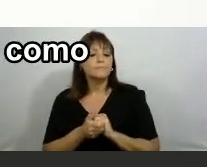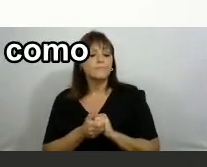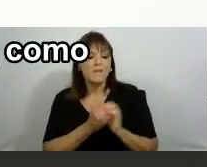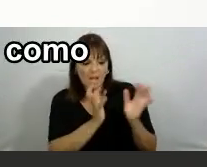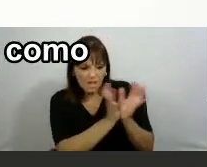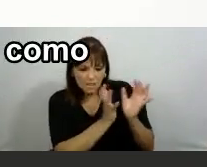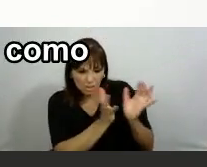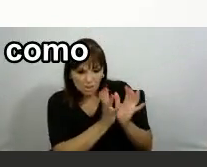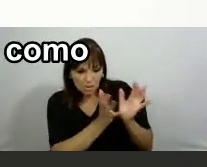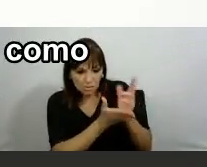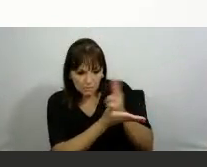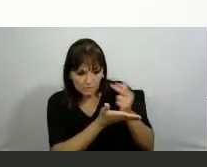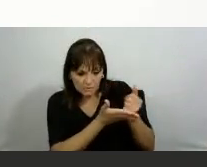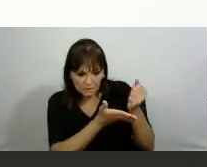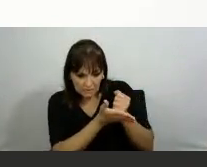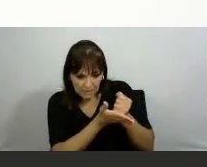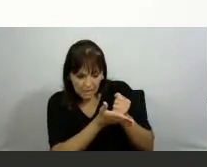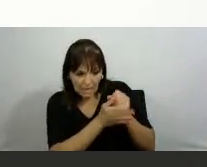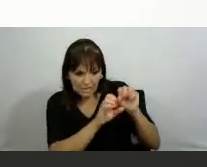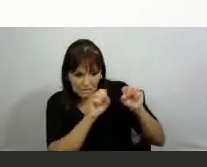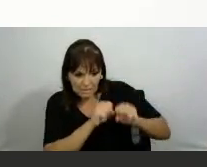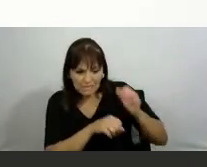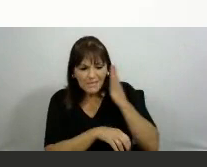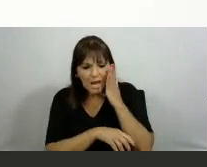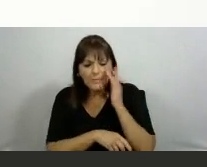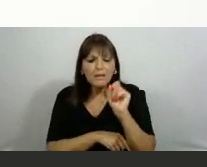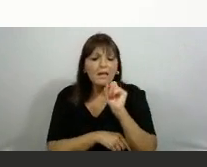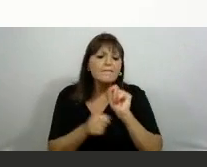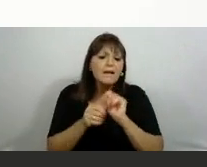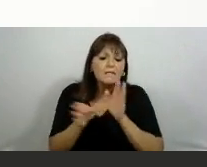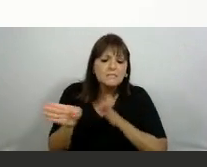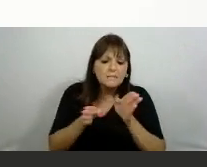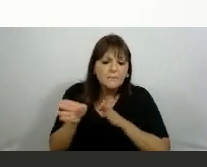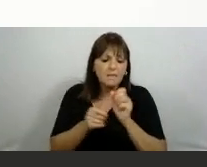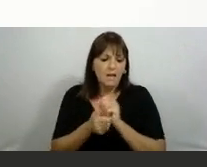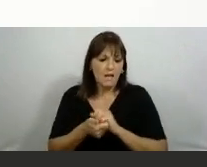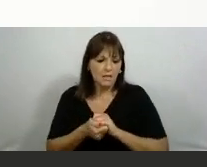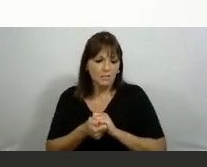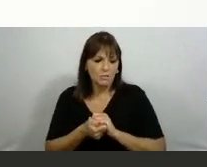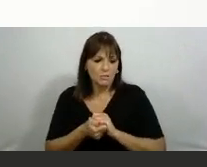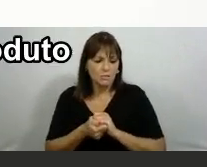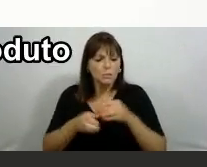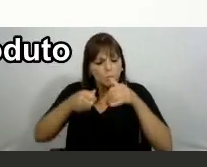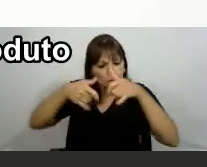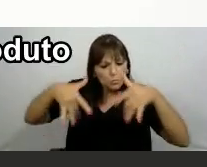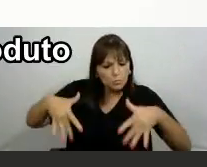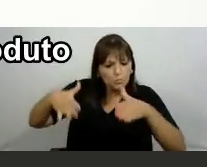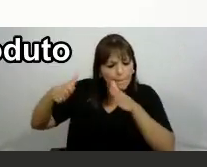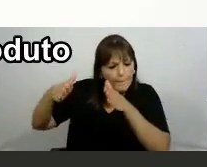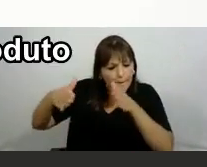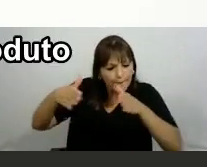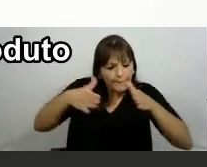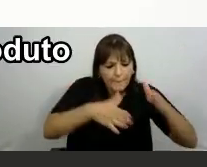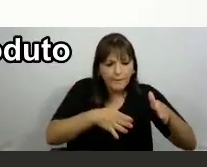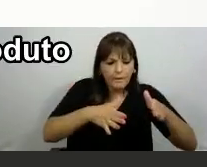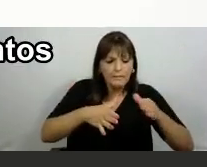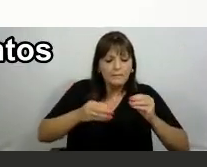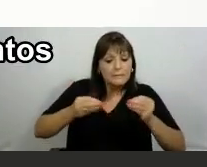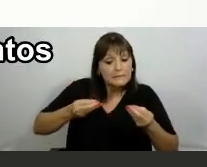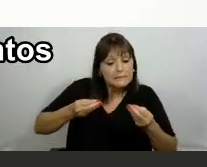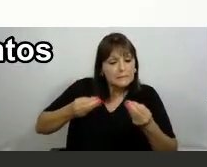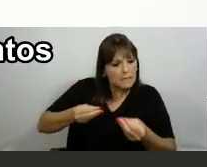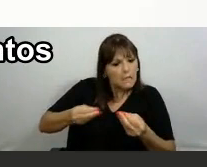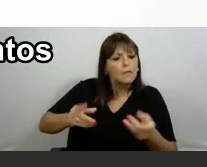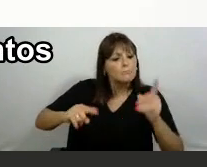sabe quem faz acessibilidade, como faz, o fluxo está bem definido ali, e ele está entregando um